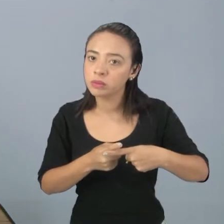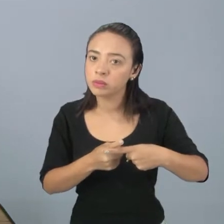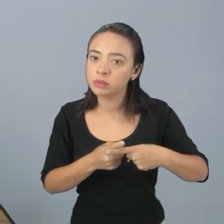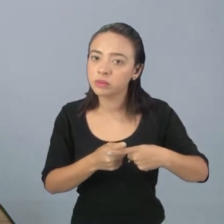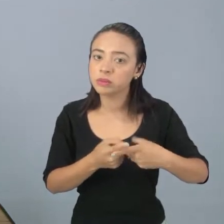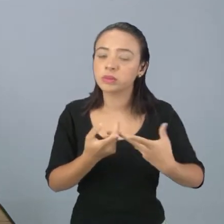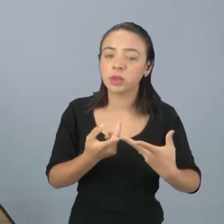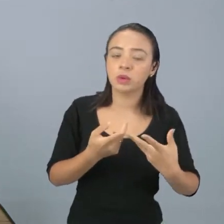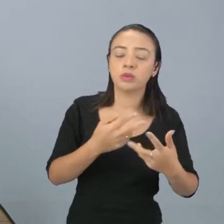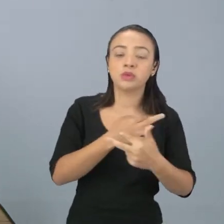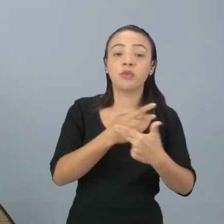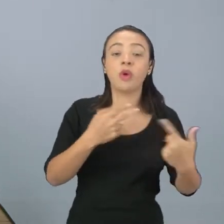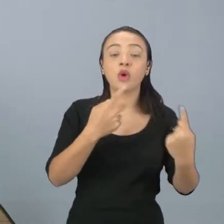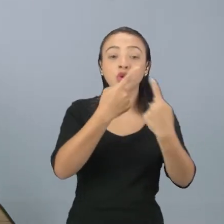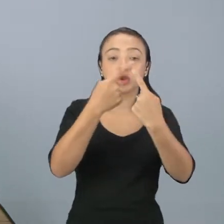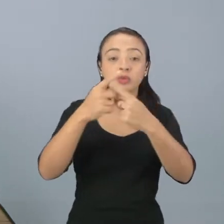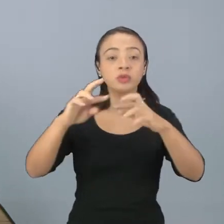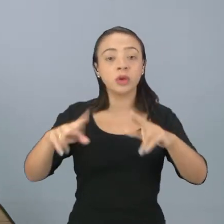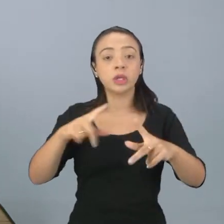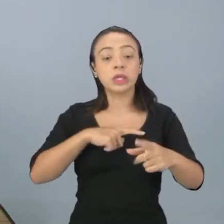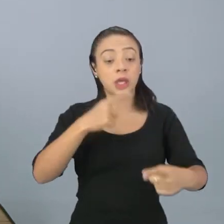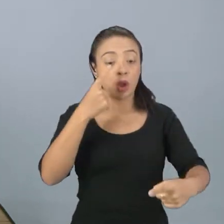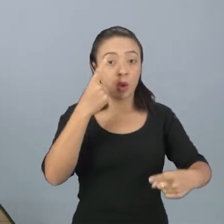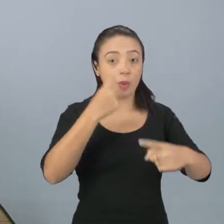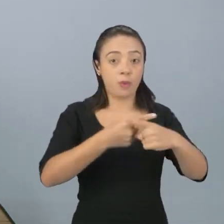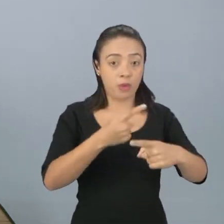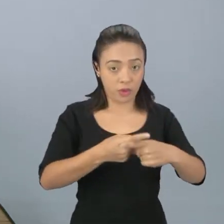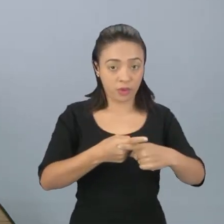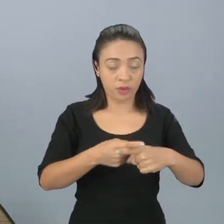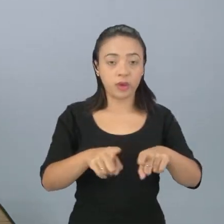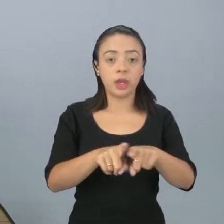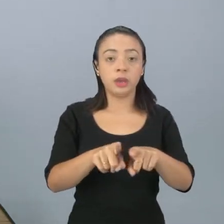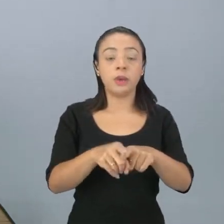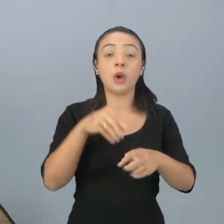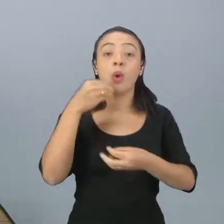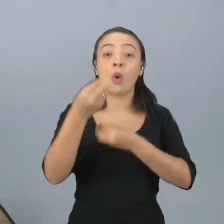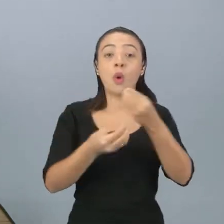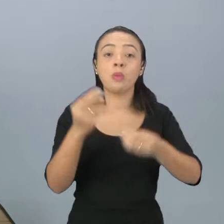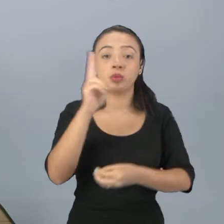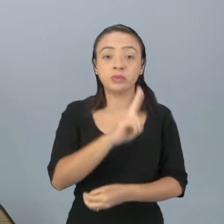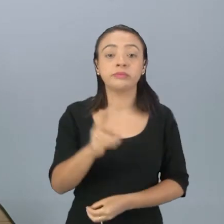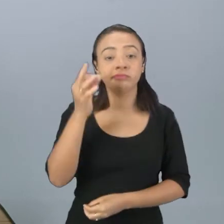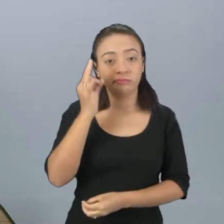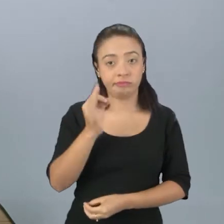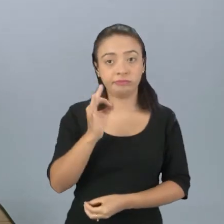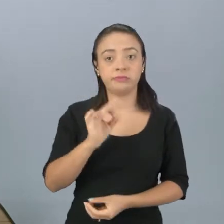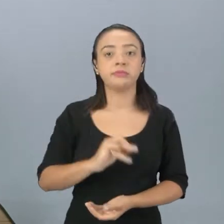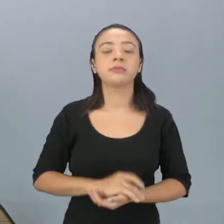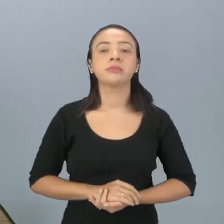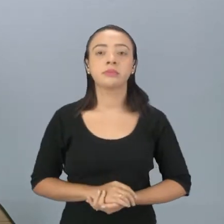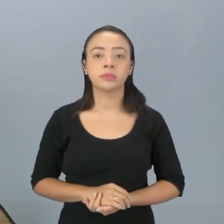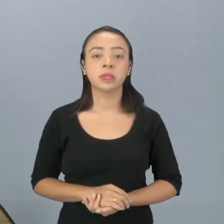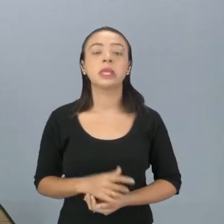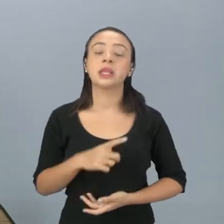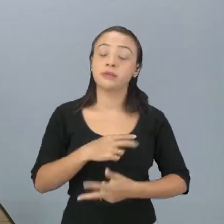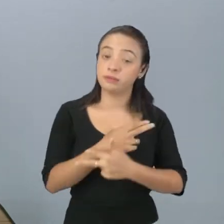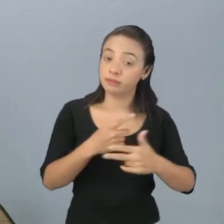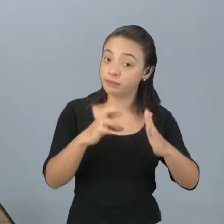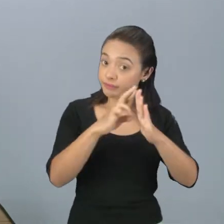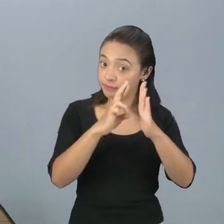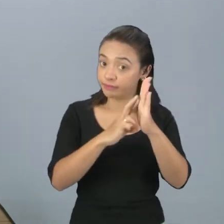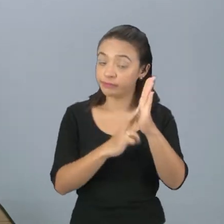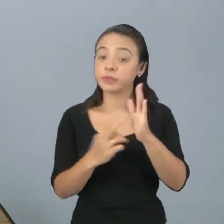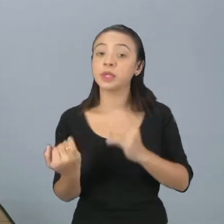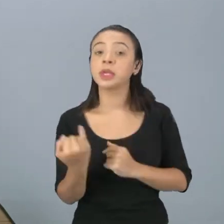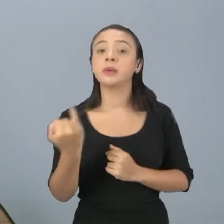porquê com acento, porquê separado, em que lugar eu uso o porquê correto. Tá? E tem algumas regras que eu preciso conhecer